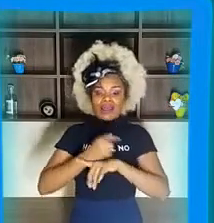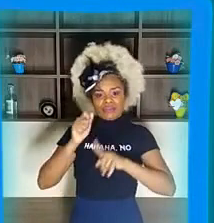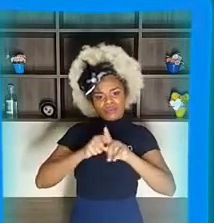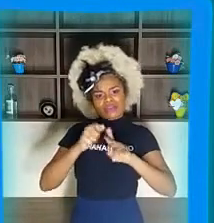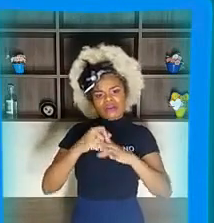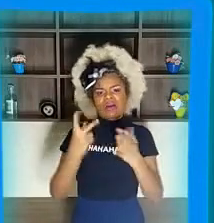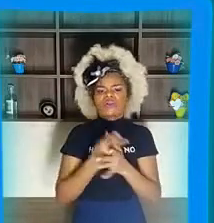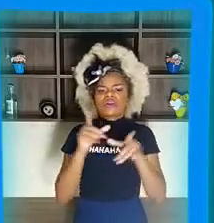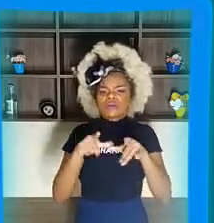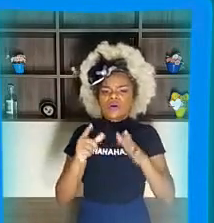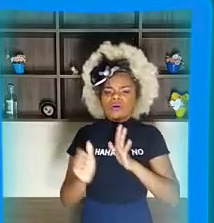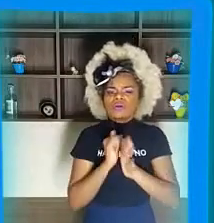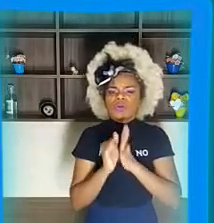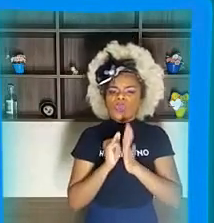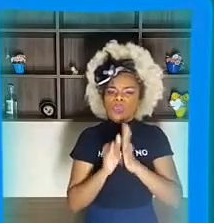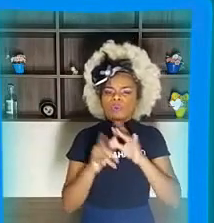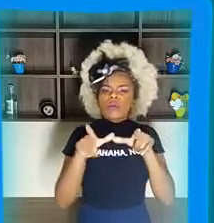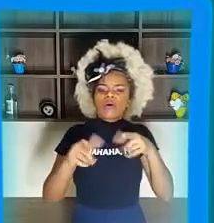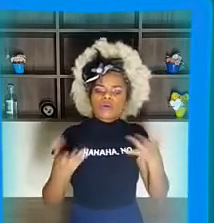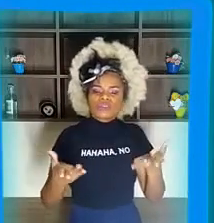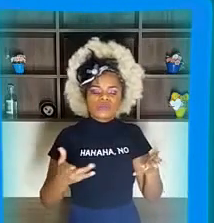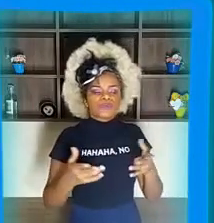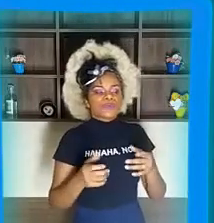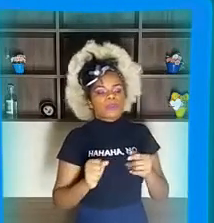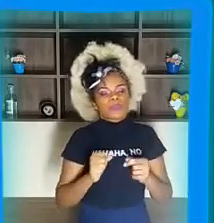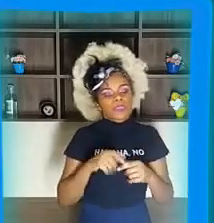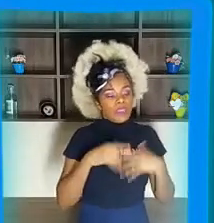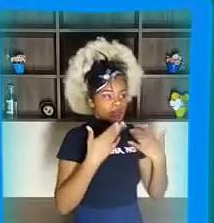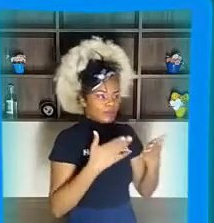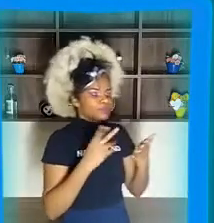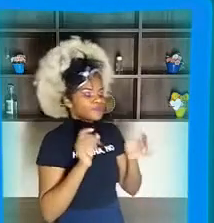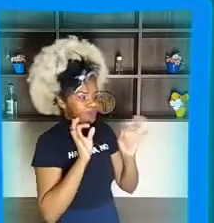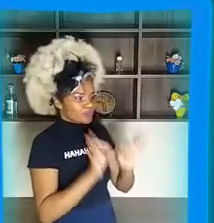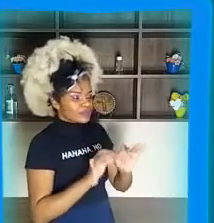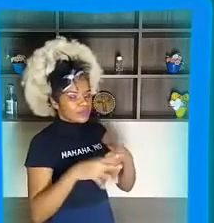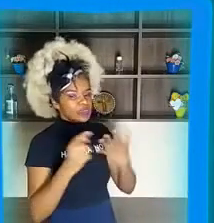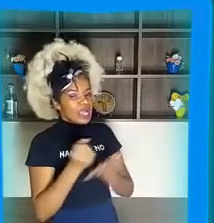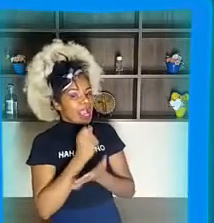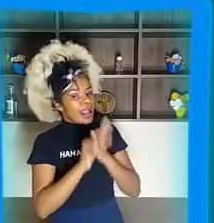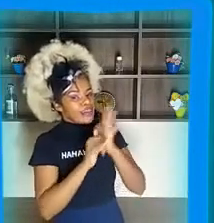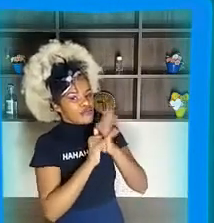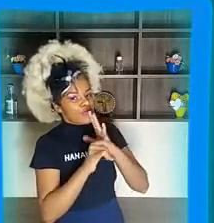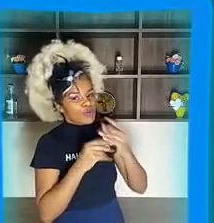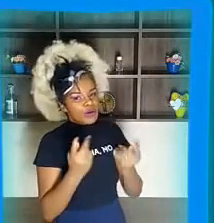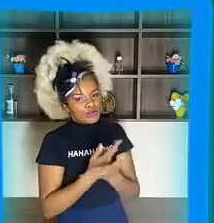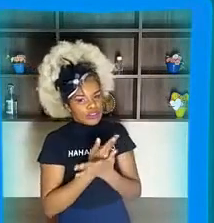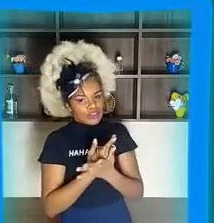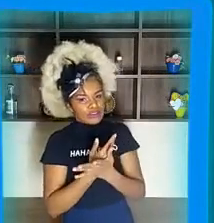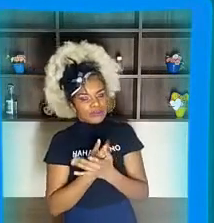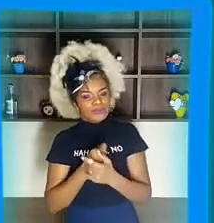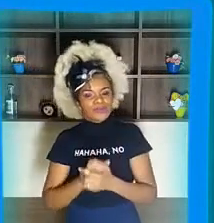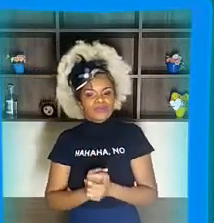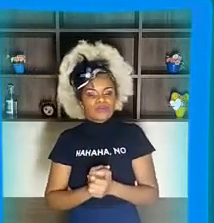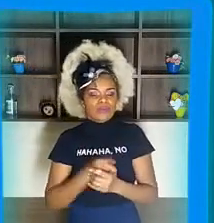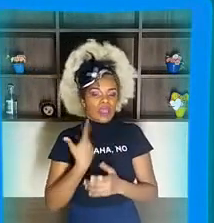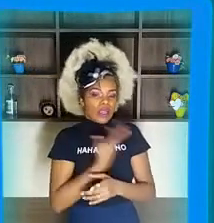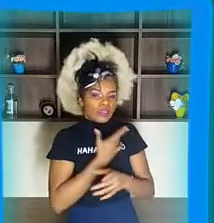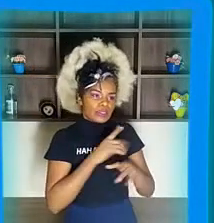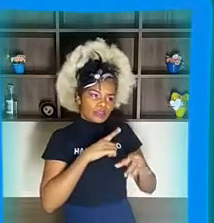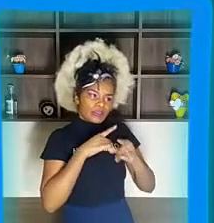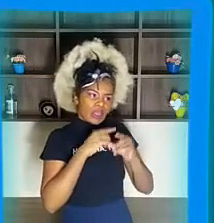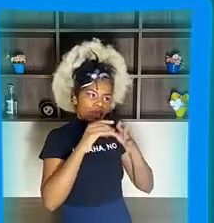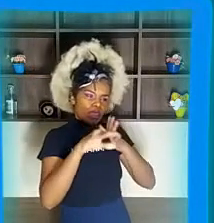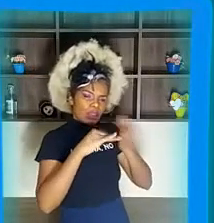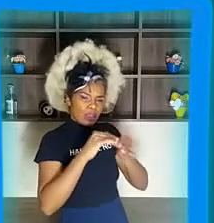acontece aonde? No canal do YouTube? É. Então. Isso, nosso canal do YouTube. É, a gente tem até aquele